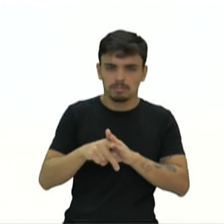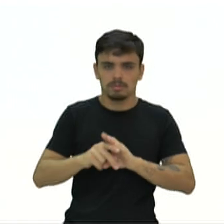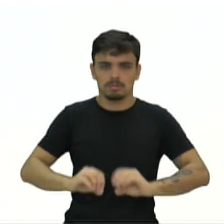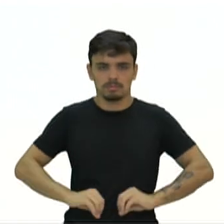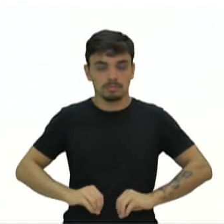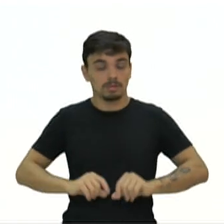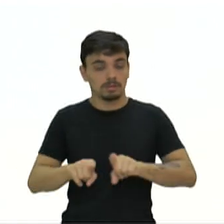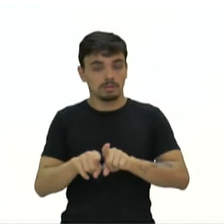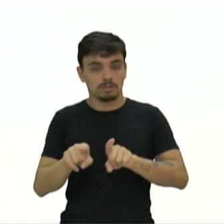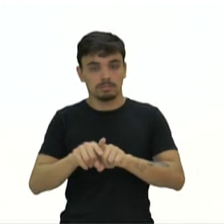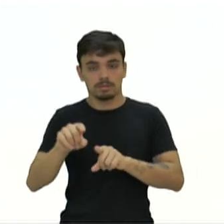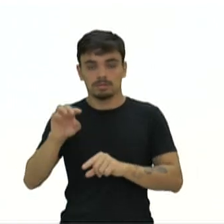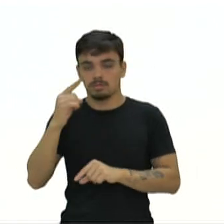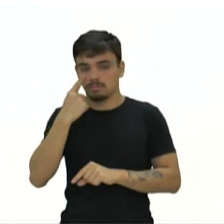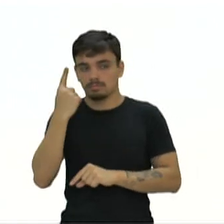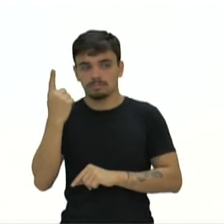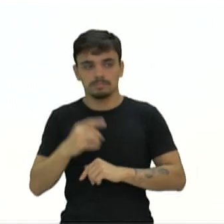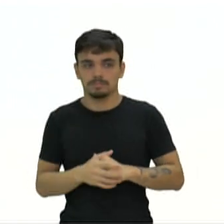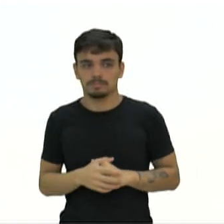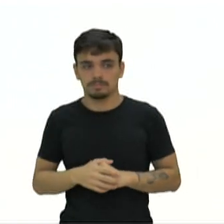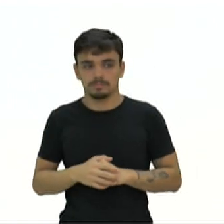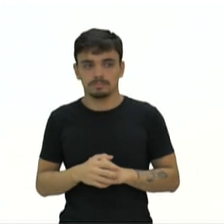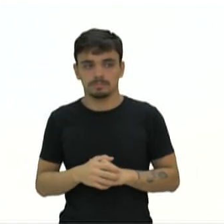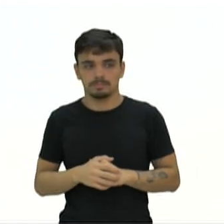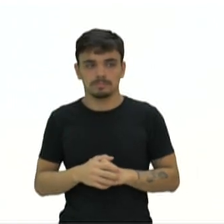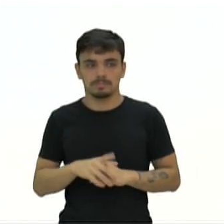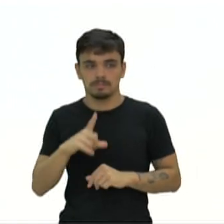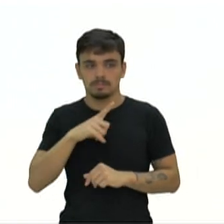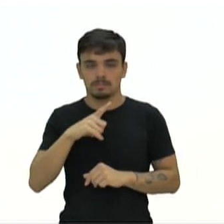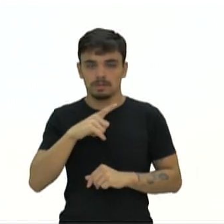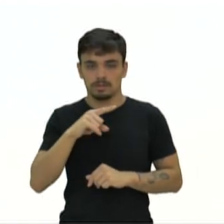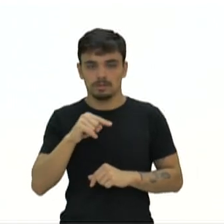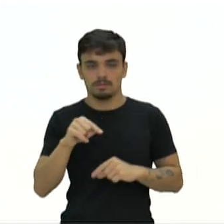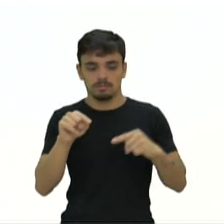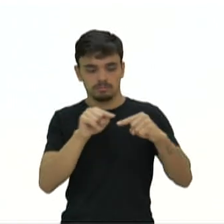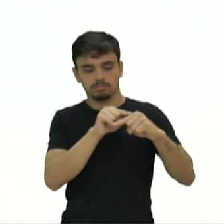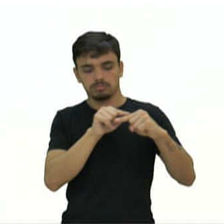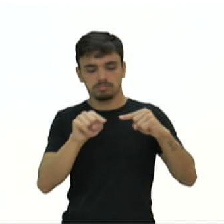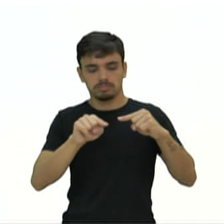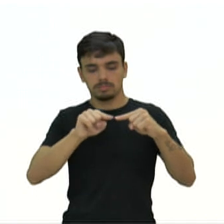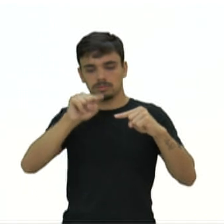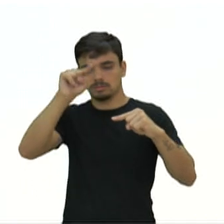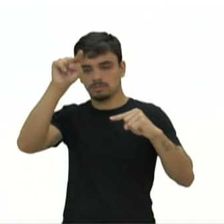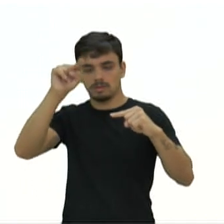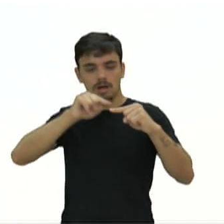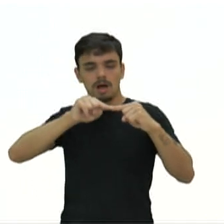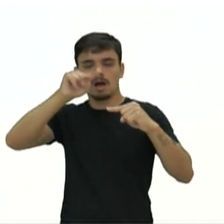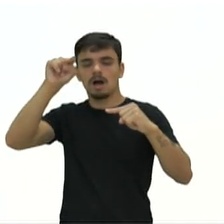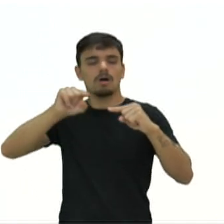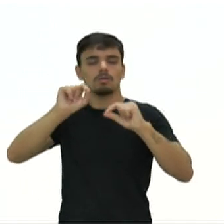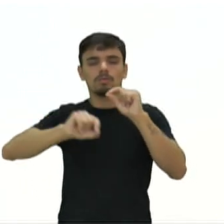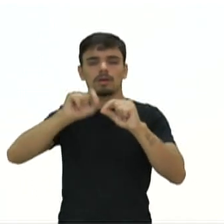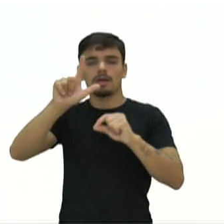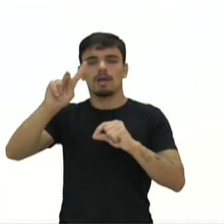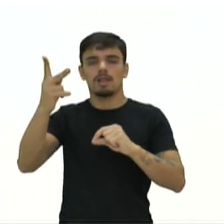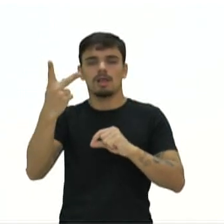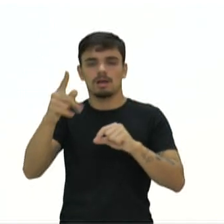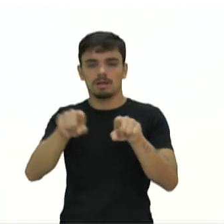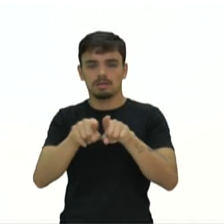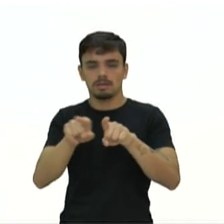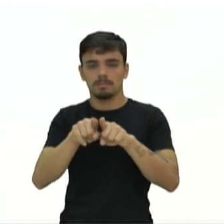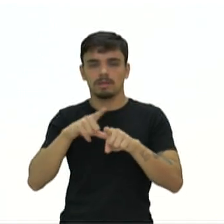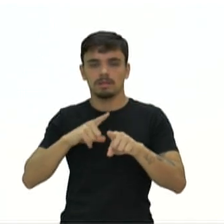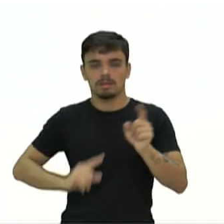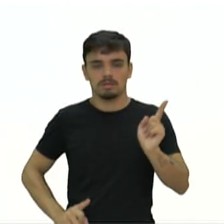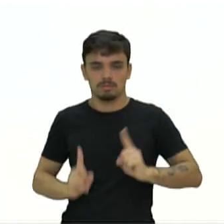uterina. Beleza. Nessa fase estão altos aqui, ó, os níveis de LH, hormônio luteinizante, e